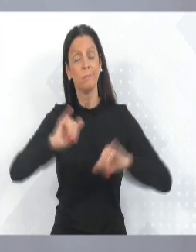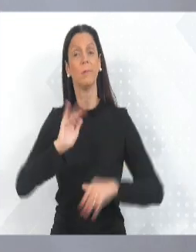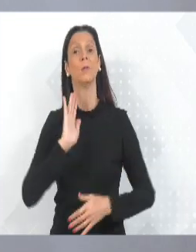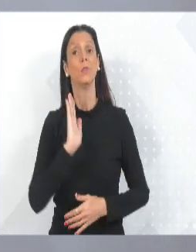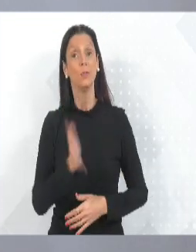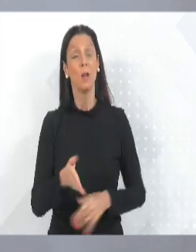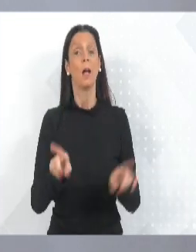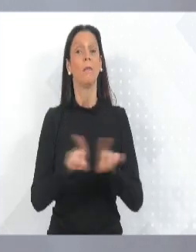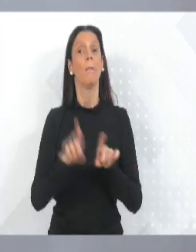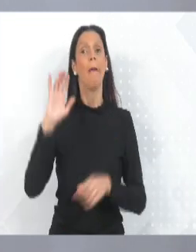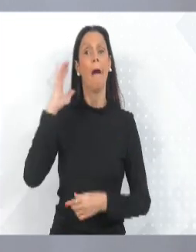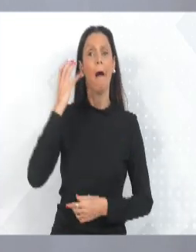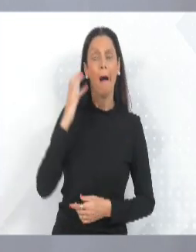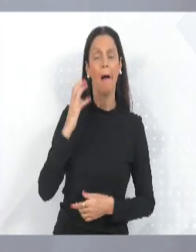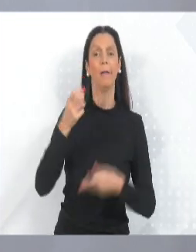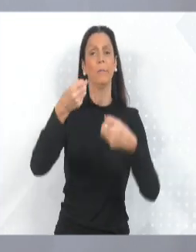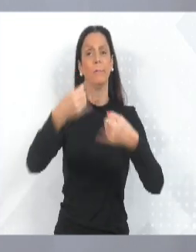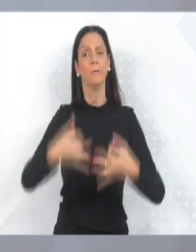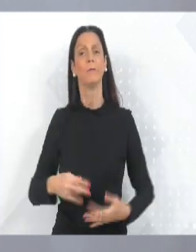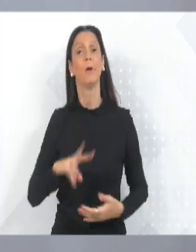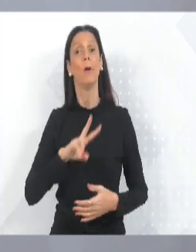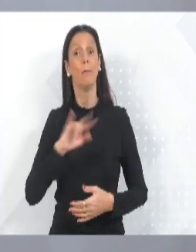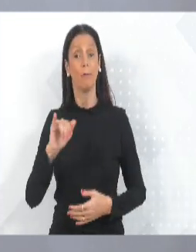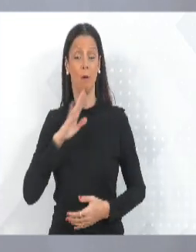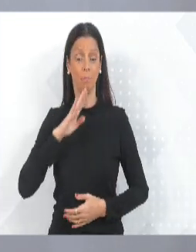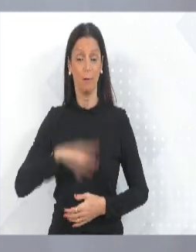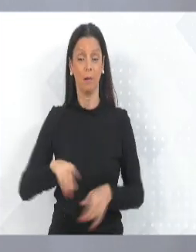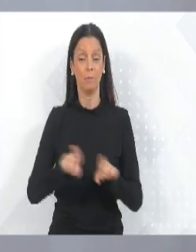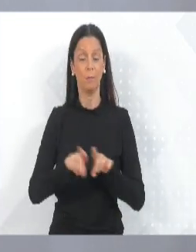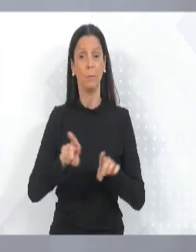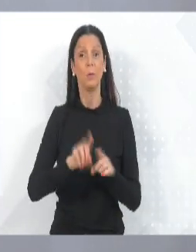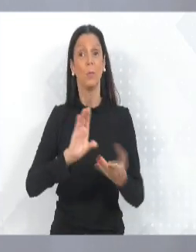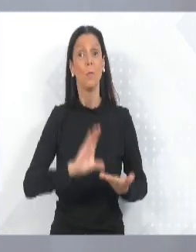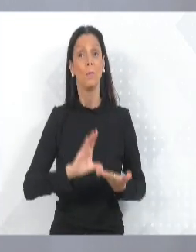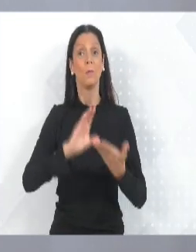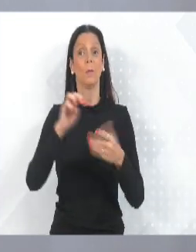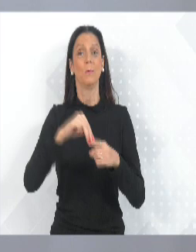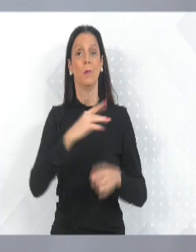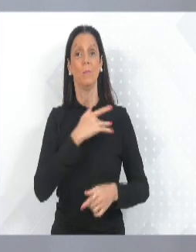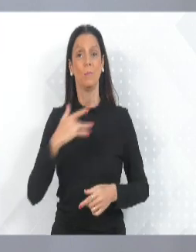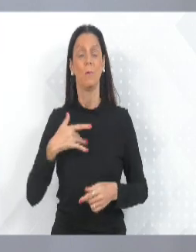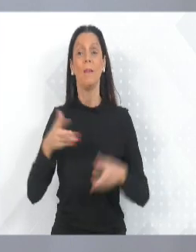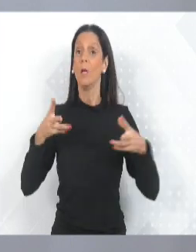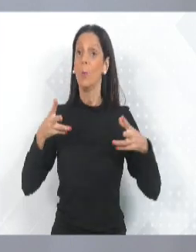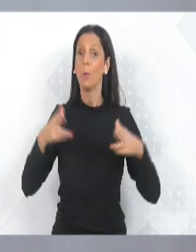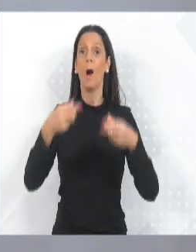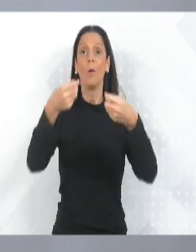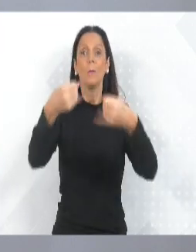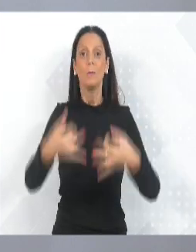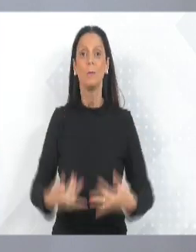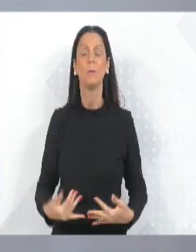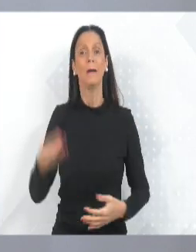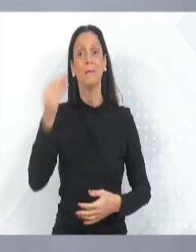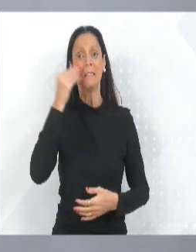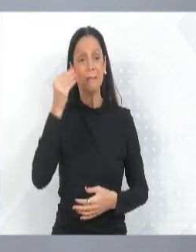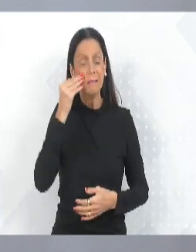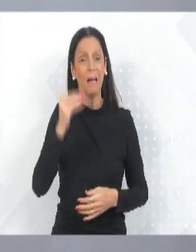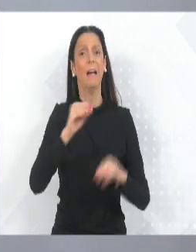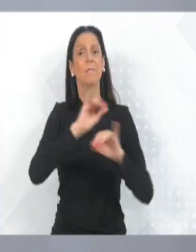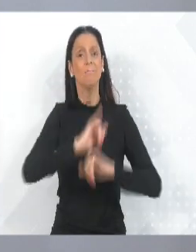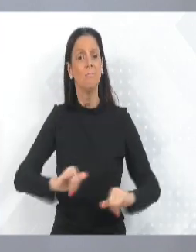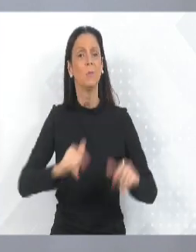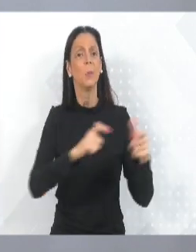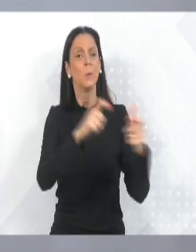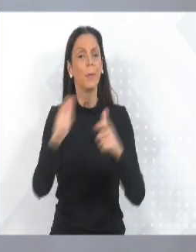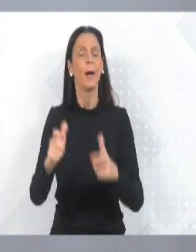fui em rádio vou à tarde no Conselho Municipal de Saúde para explicar as mesmas coisas e ver se nós conseguimos ir nos conselhos regionais